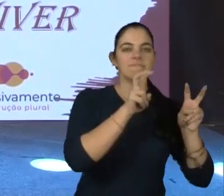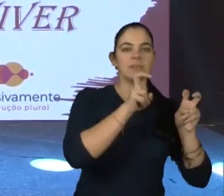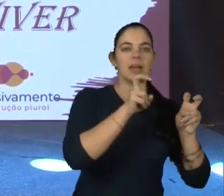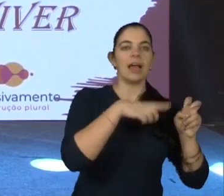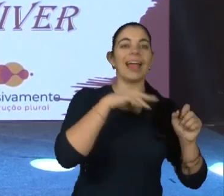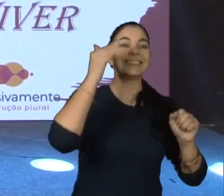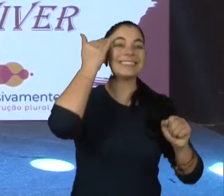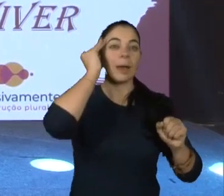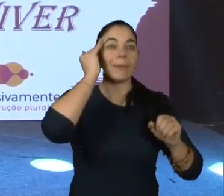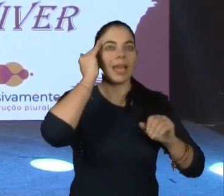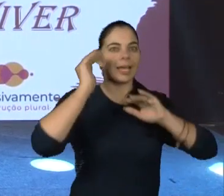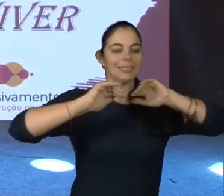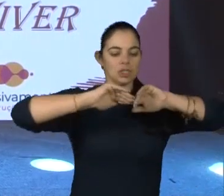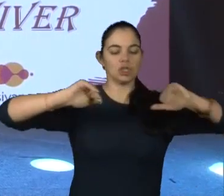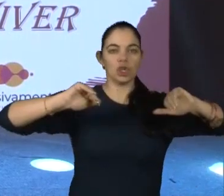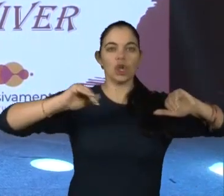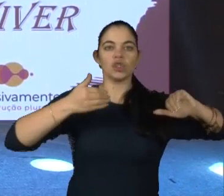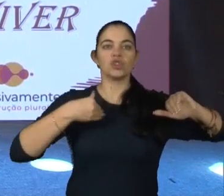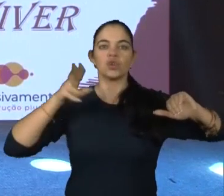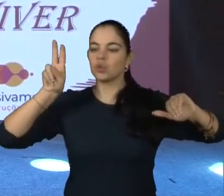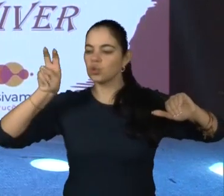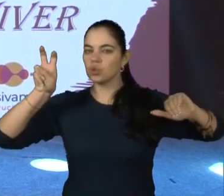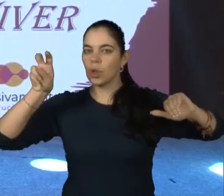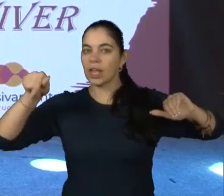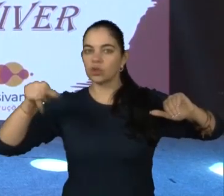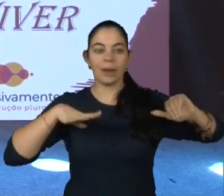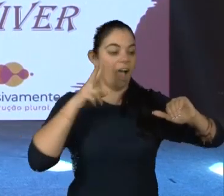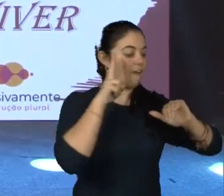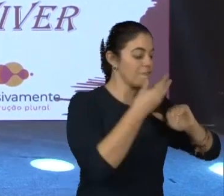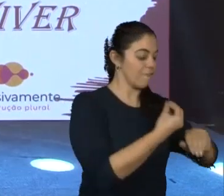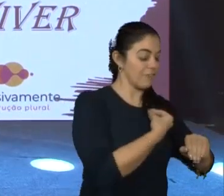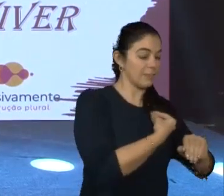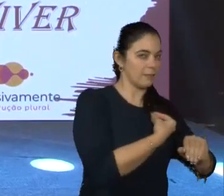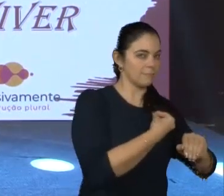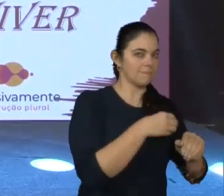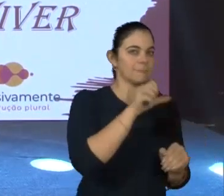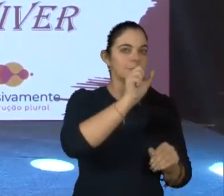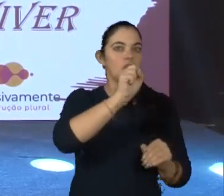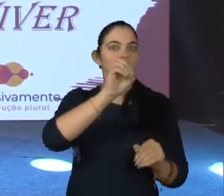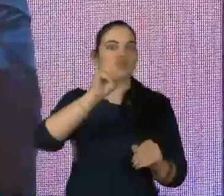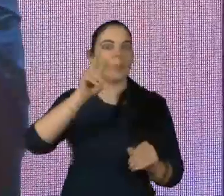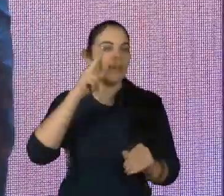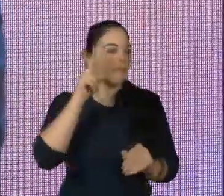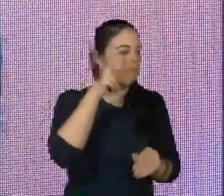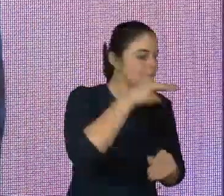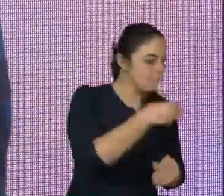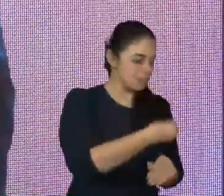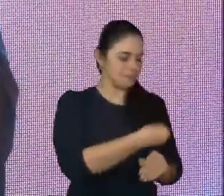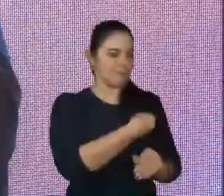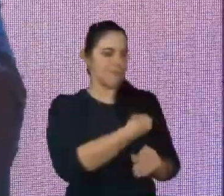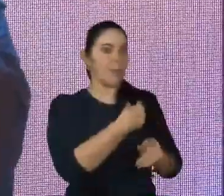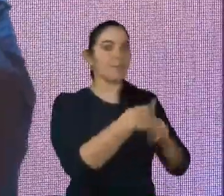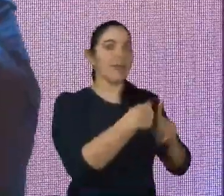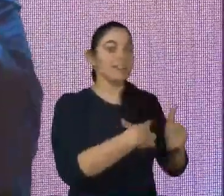Sobreviver, separado, sobre a vida. Os nossos filhos estão vivos. E, se eles estão vivos, é sobre a vida